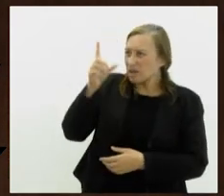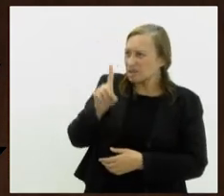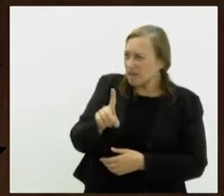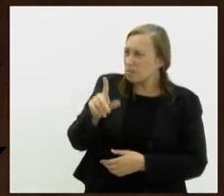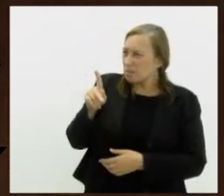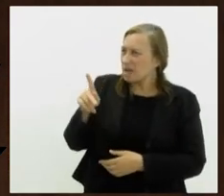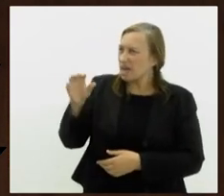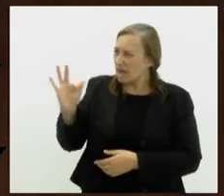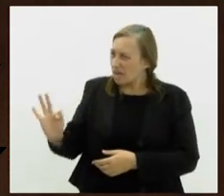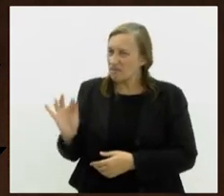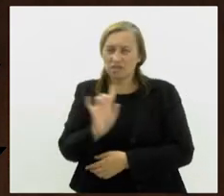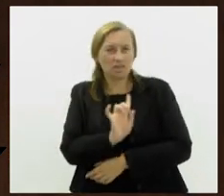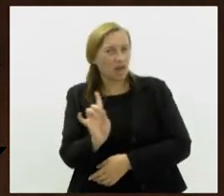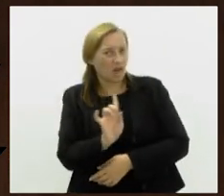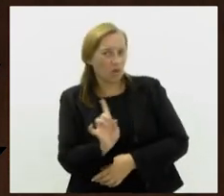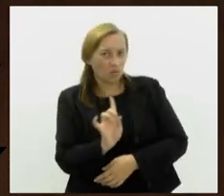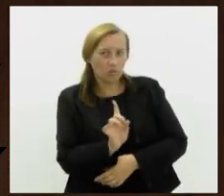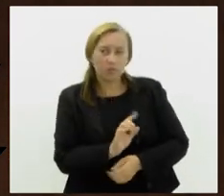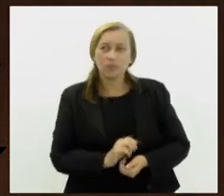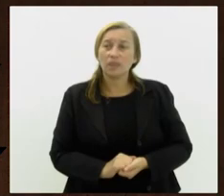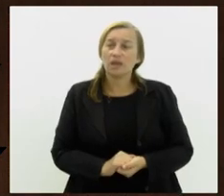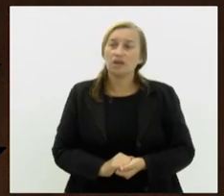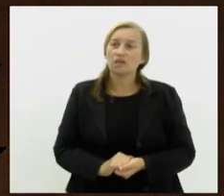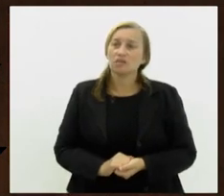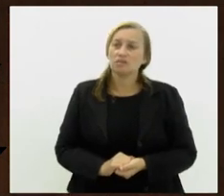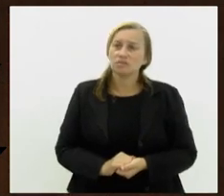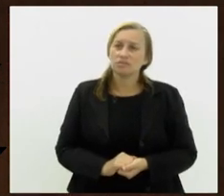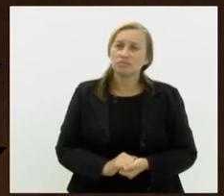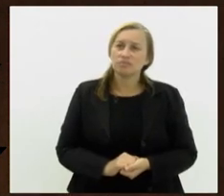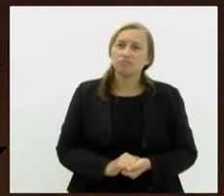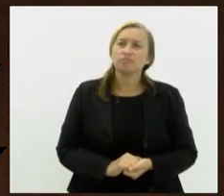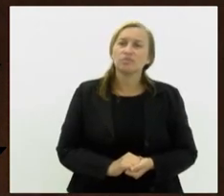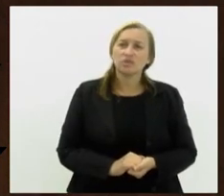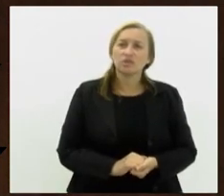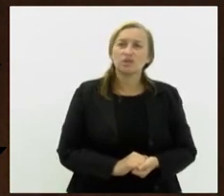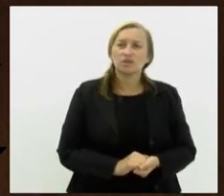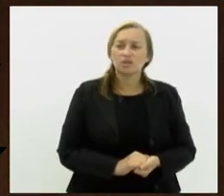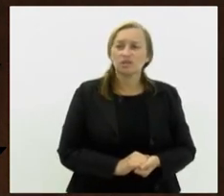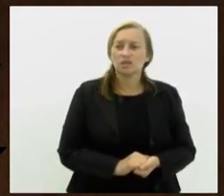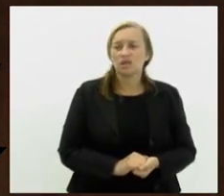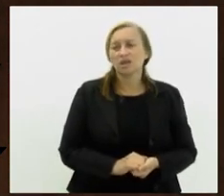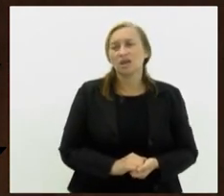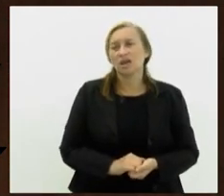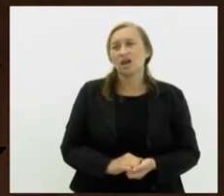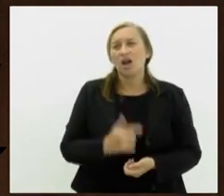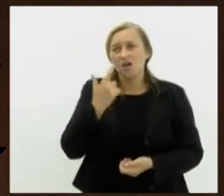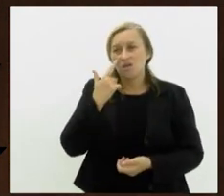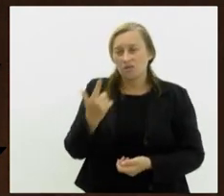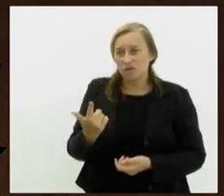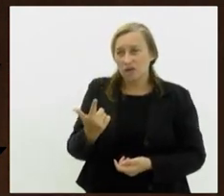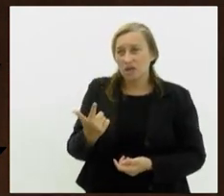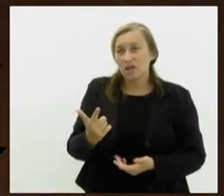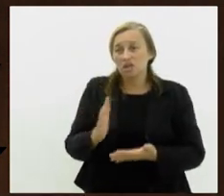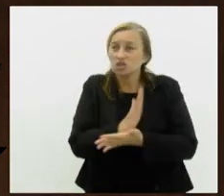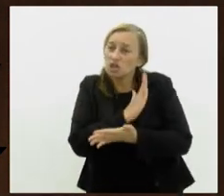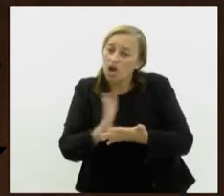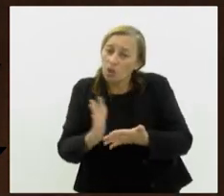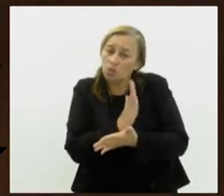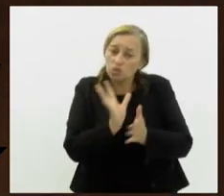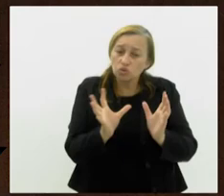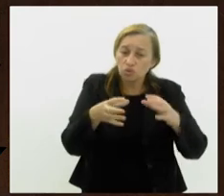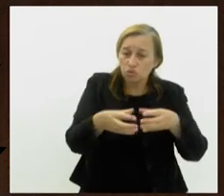com a DPF absolutamente nada. Tem a ver com cumplicidade, né, de setores